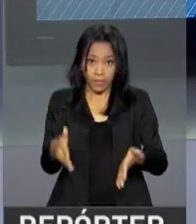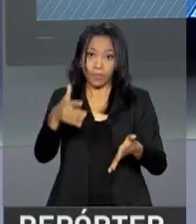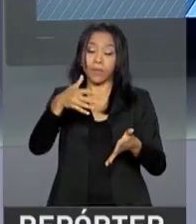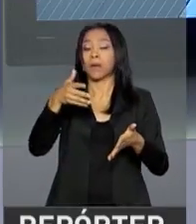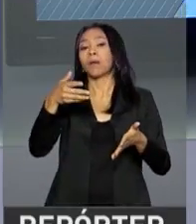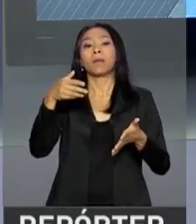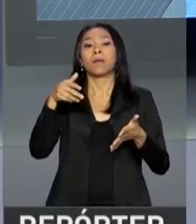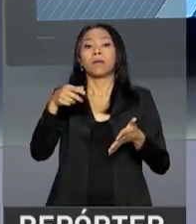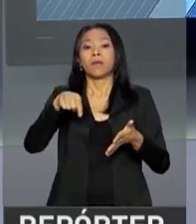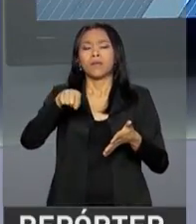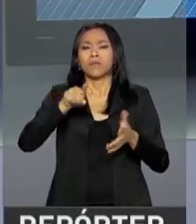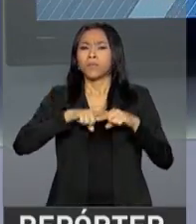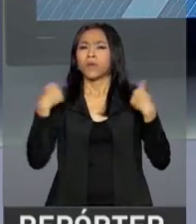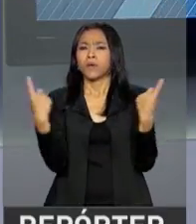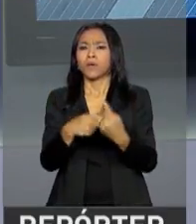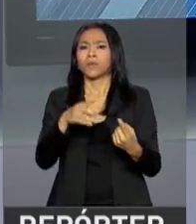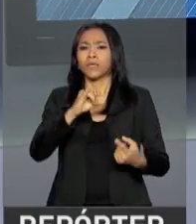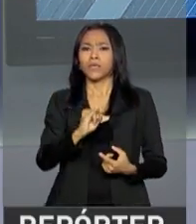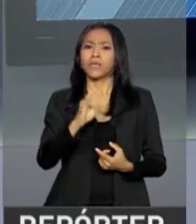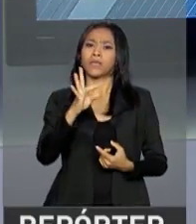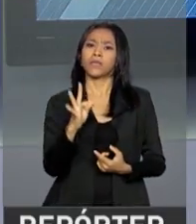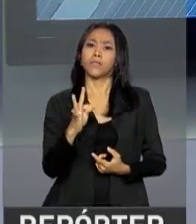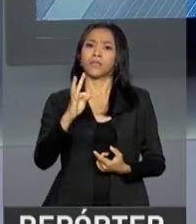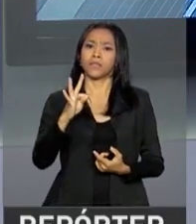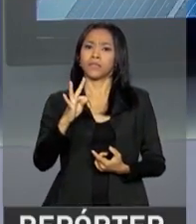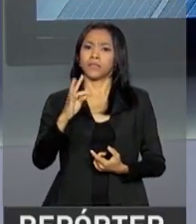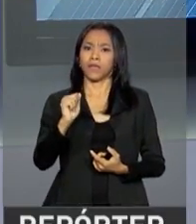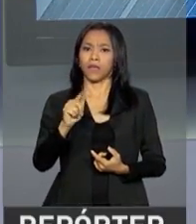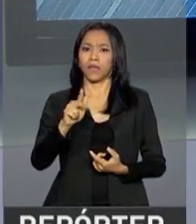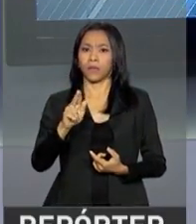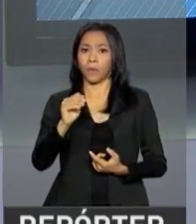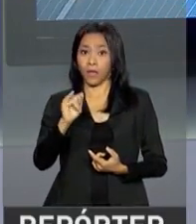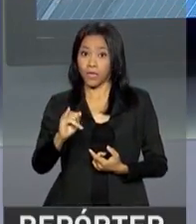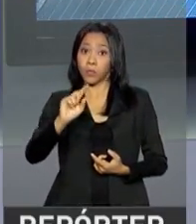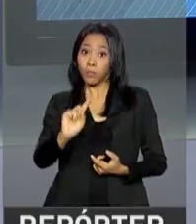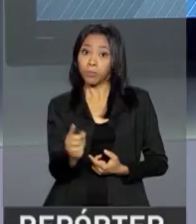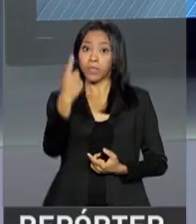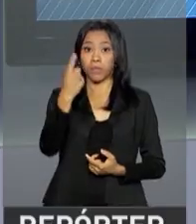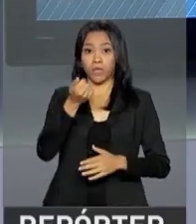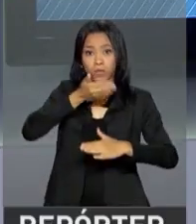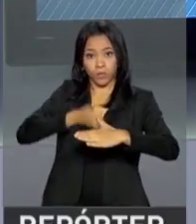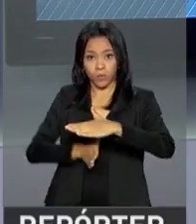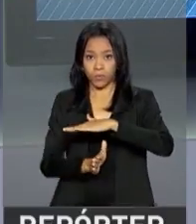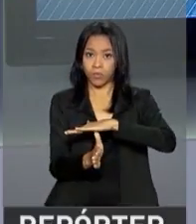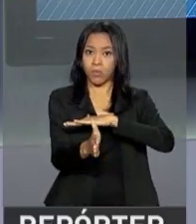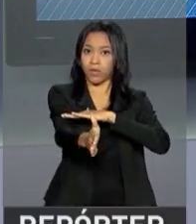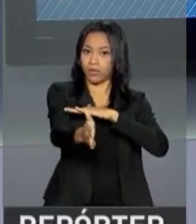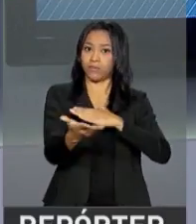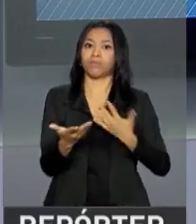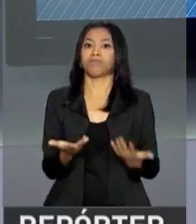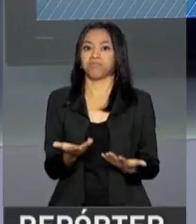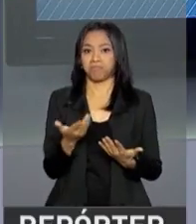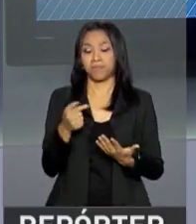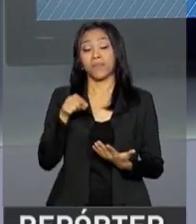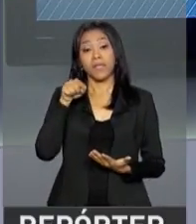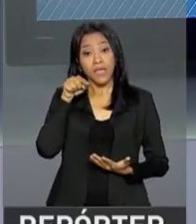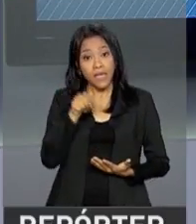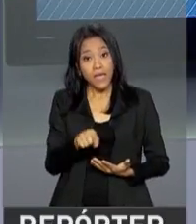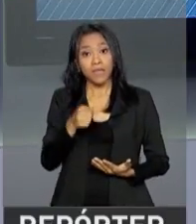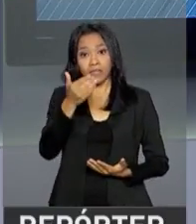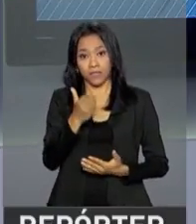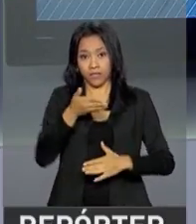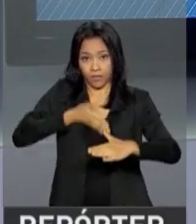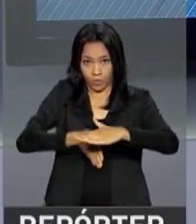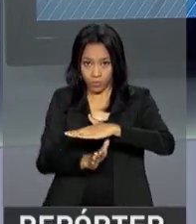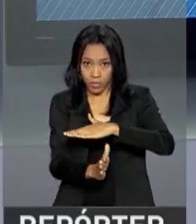marca a fase final de montagem do primeiro submarino do programa de desenvolvimento de submarinos da marinha esse submarino